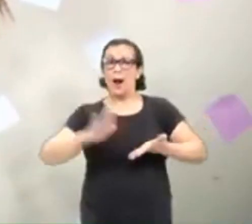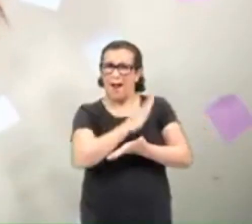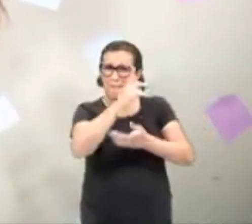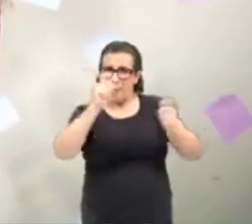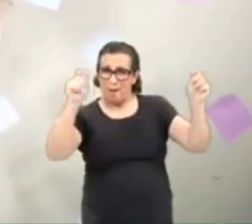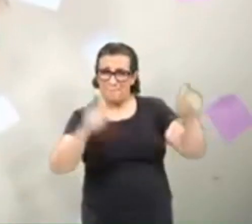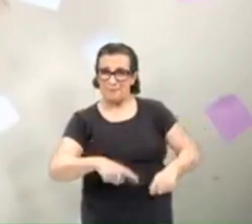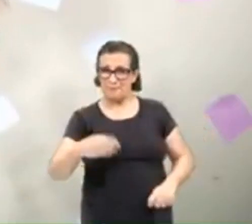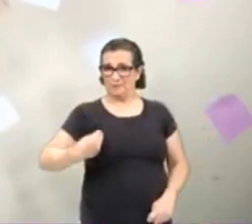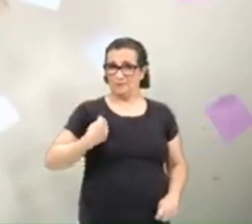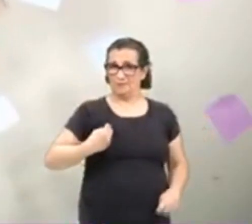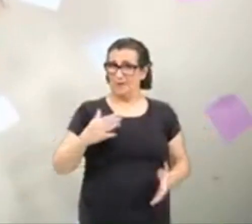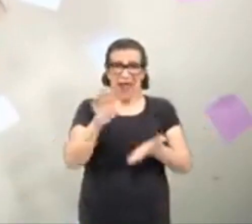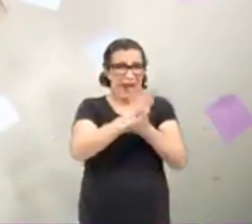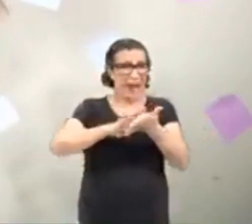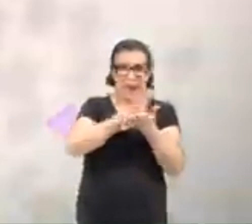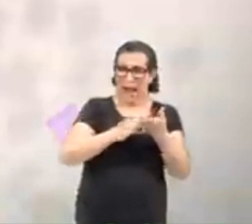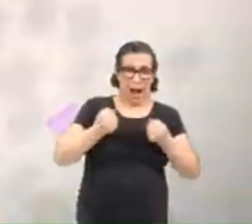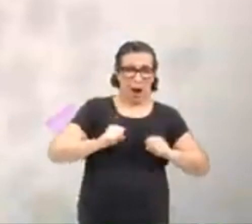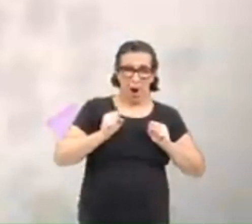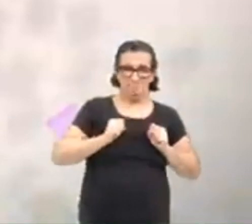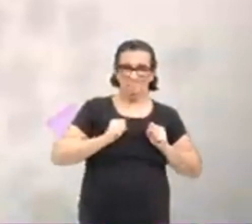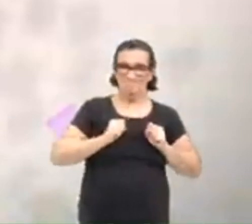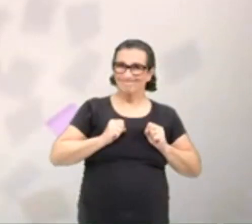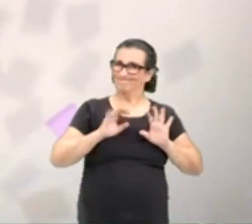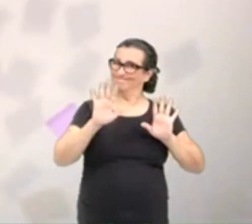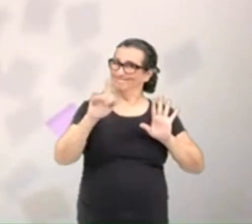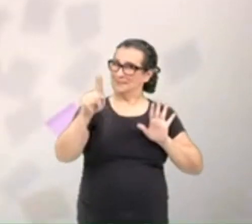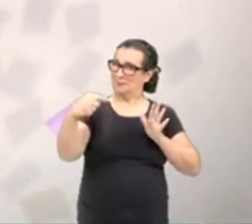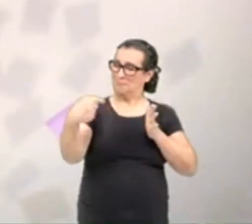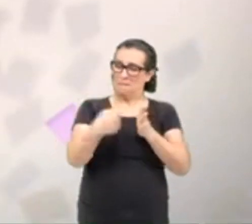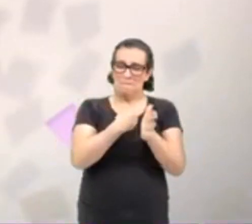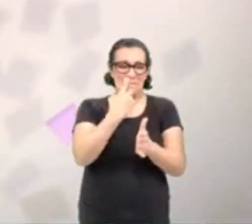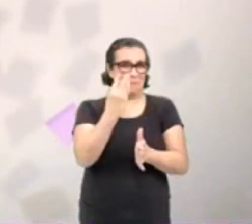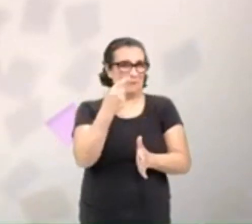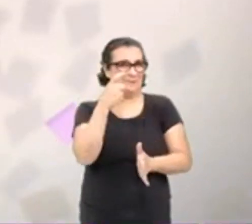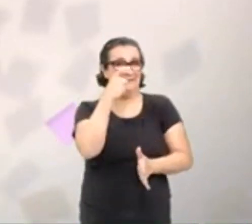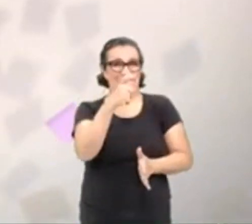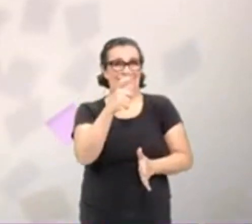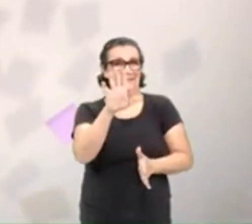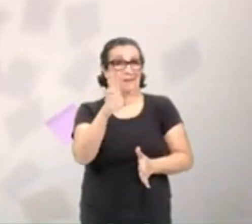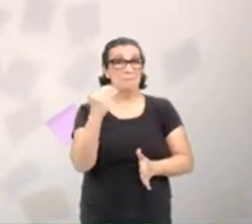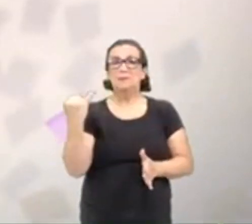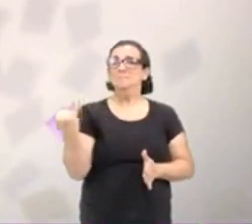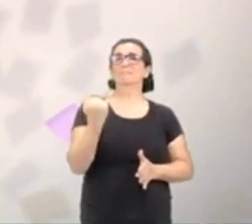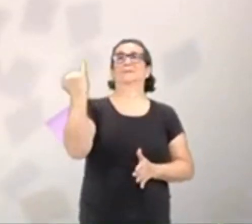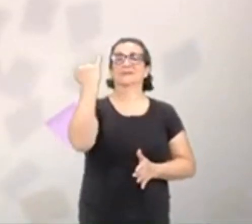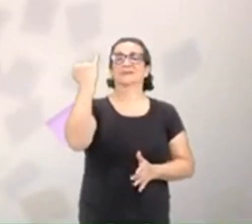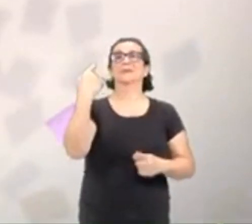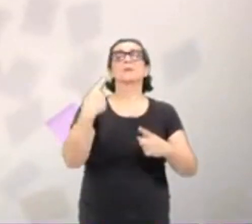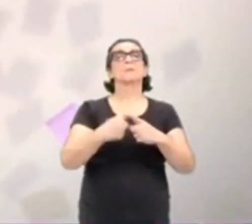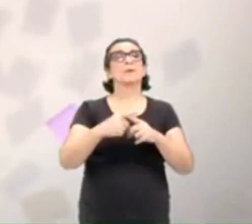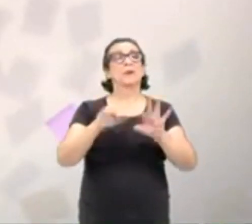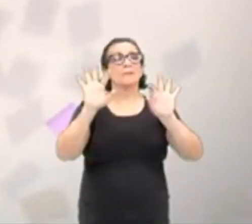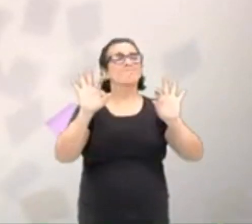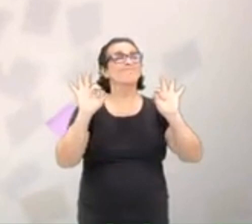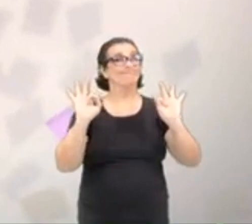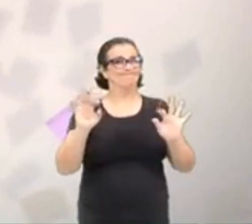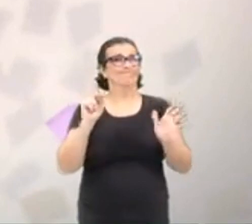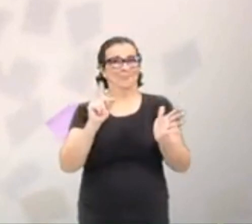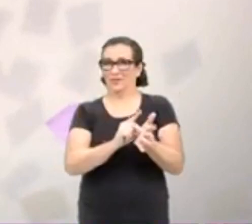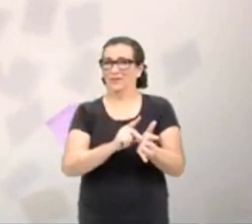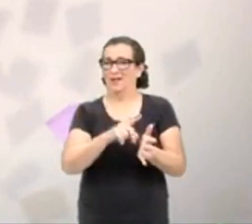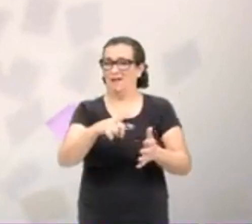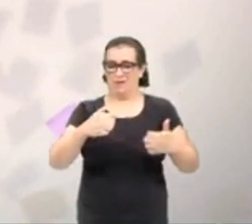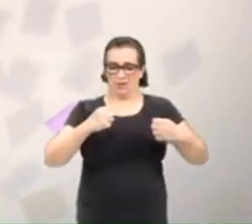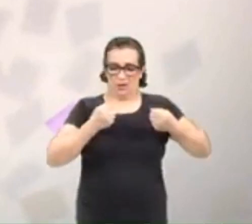é possível viver sem ansiedade Bárbara essa é uma pergunta muito interessante muito importante porque na verdade ansiedade